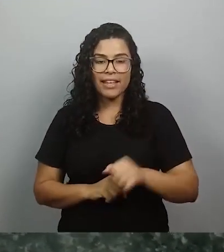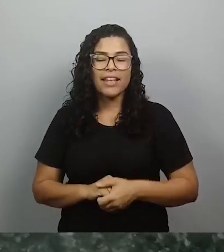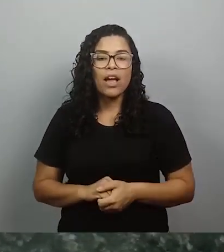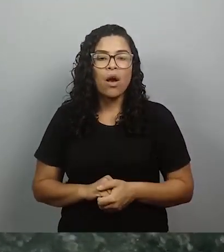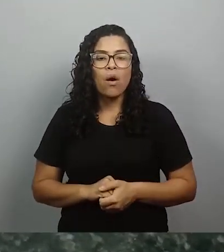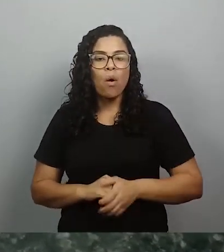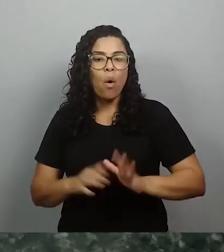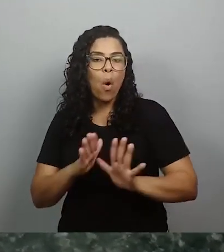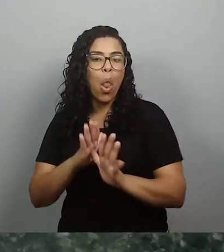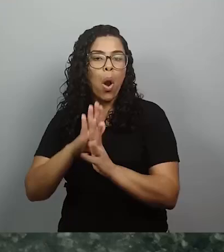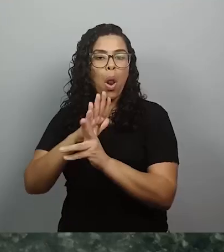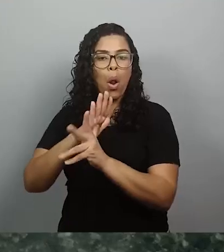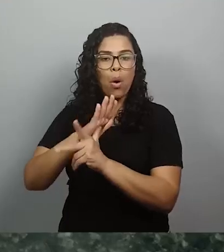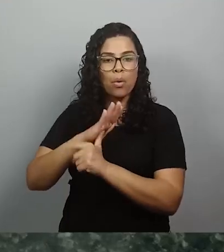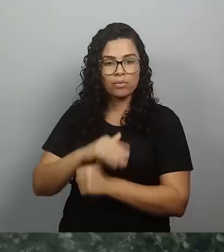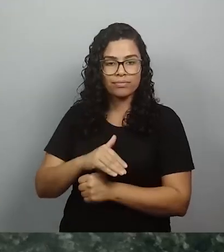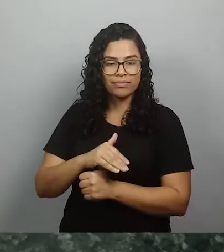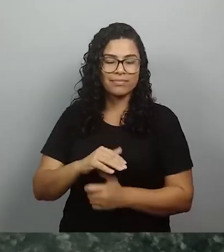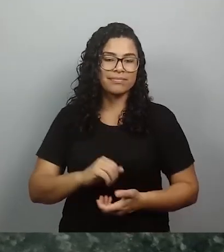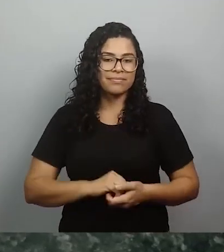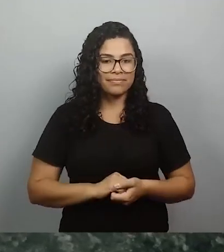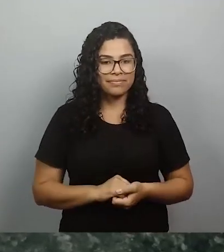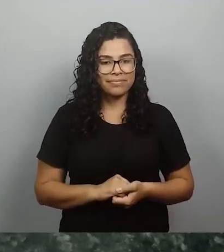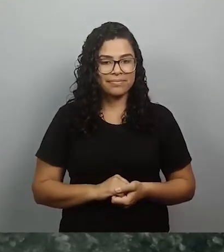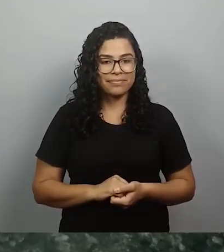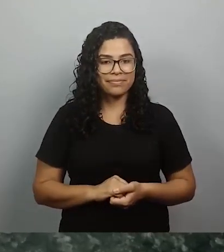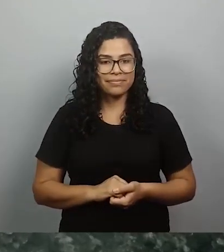tesouro do rei